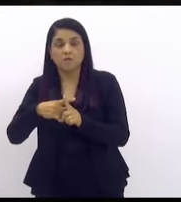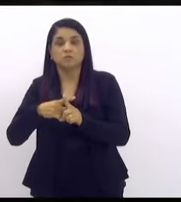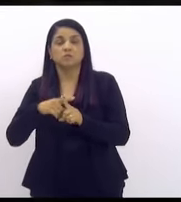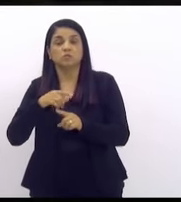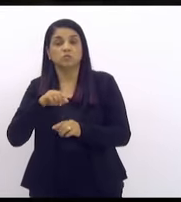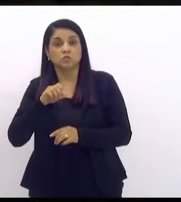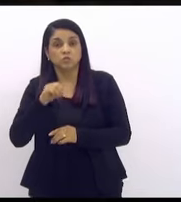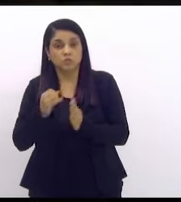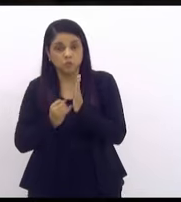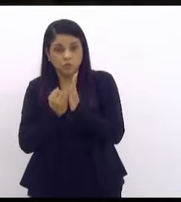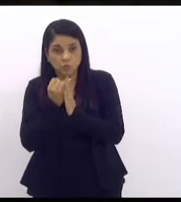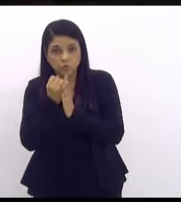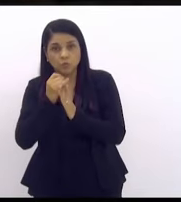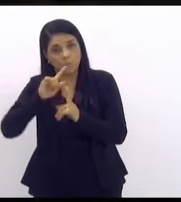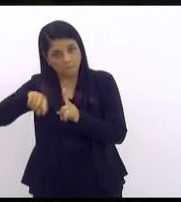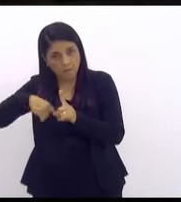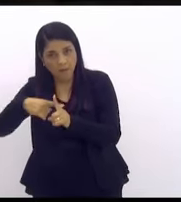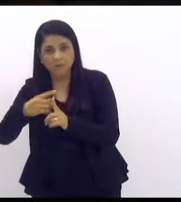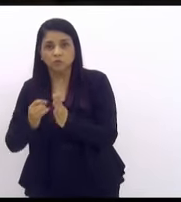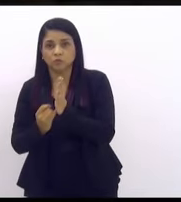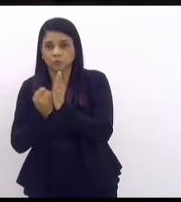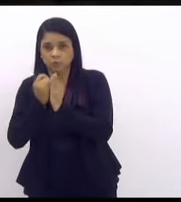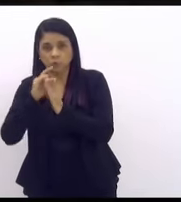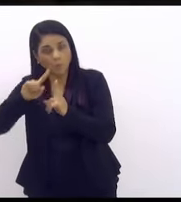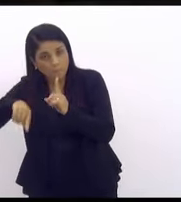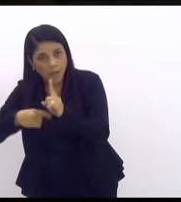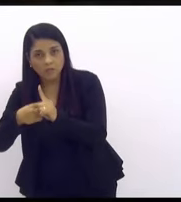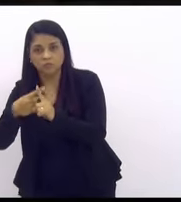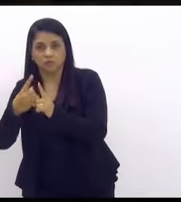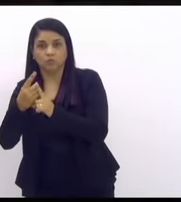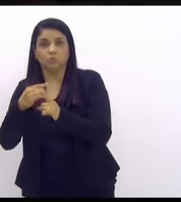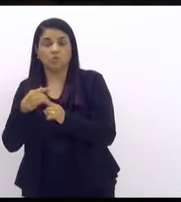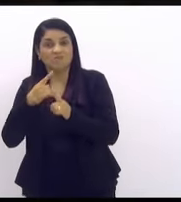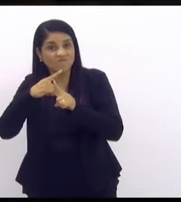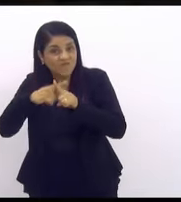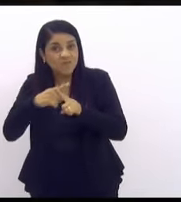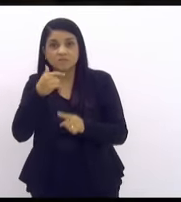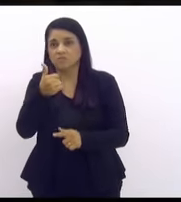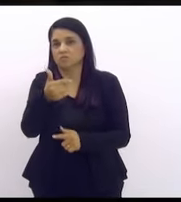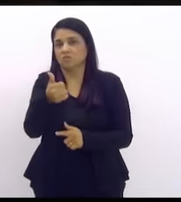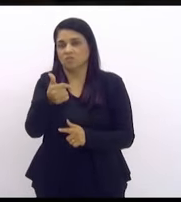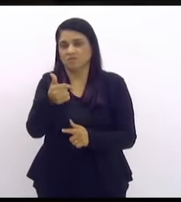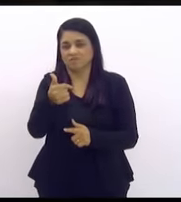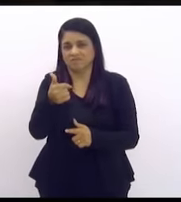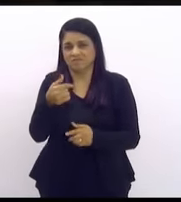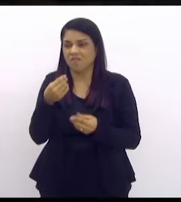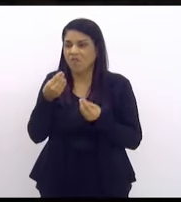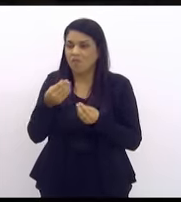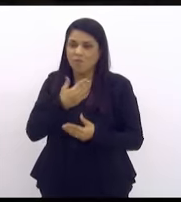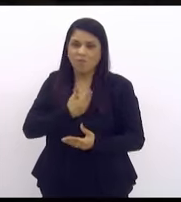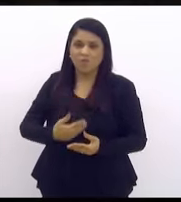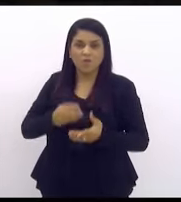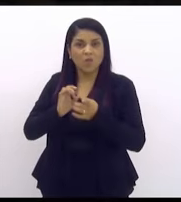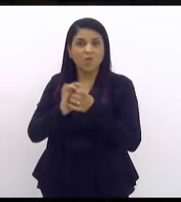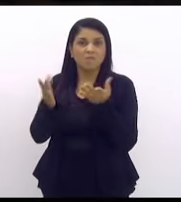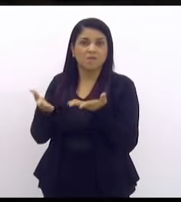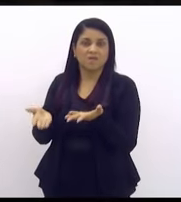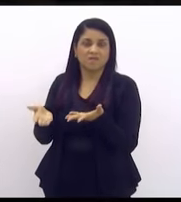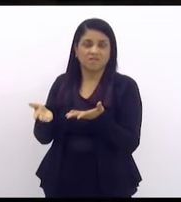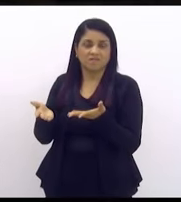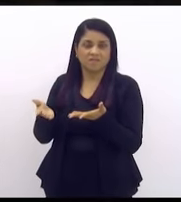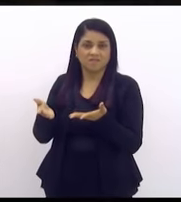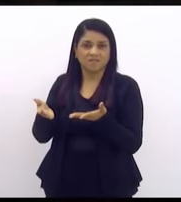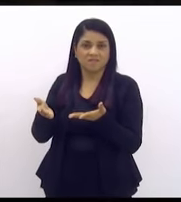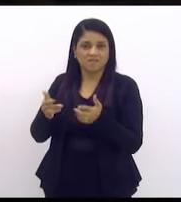não consigo entender que governo é esse que deixa ter uma prática